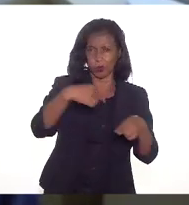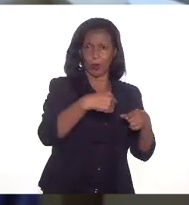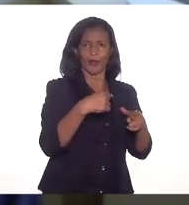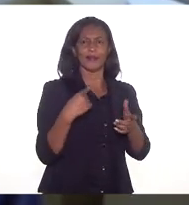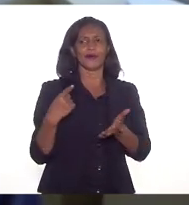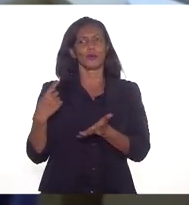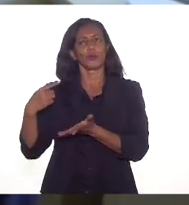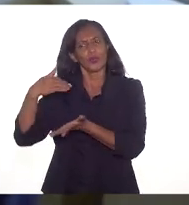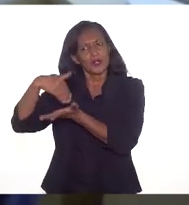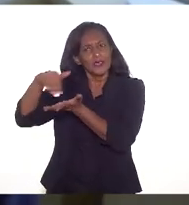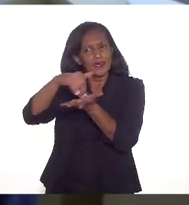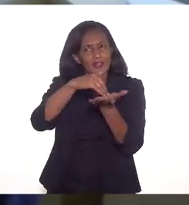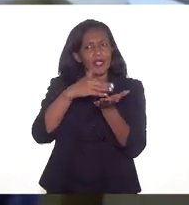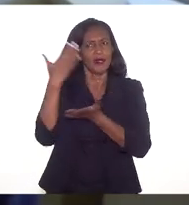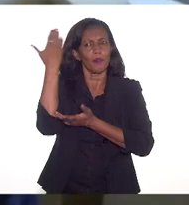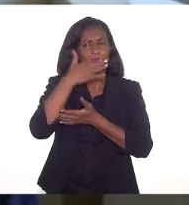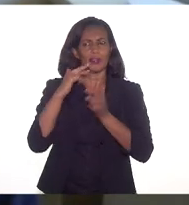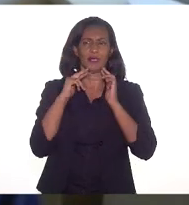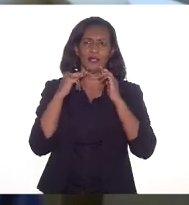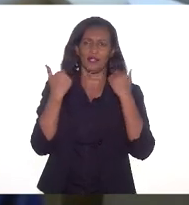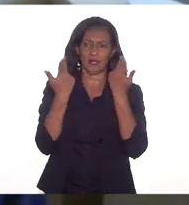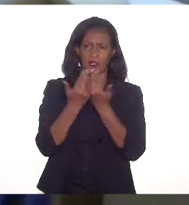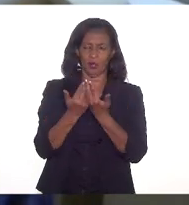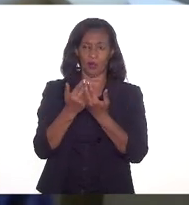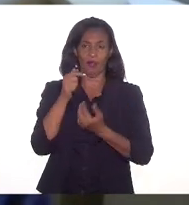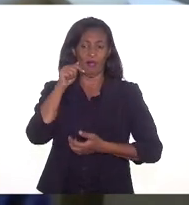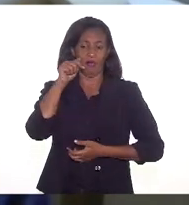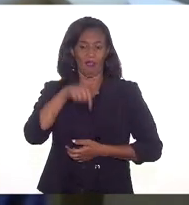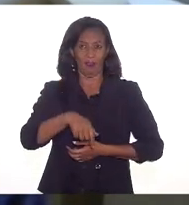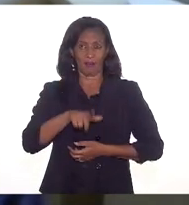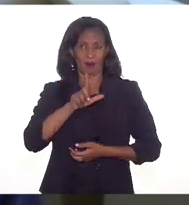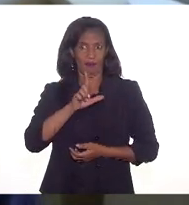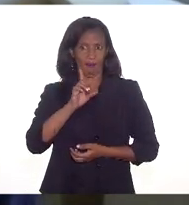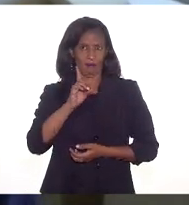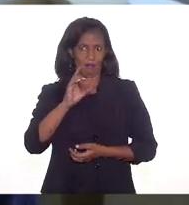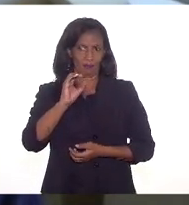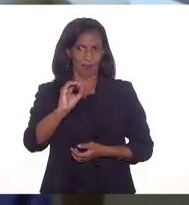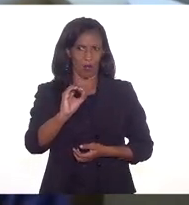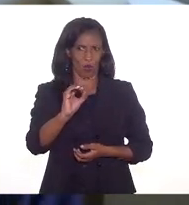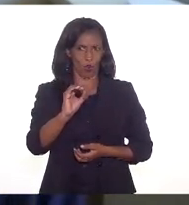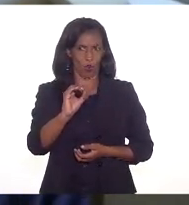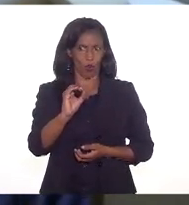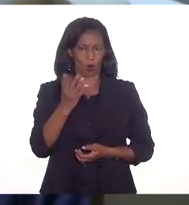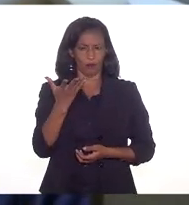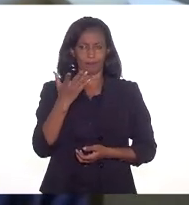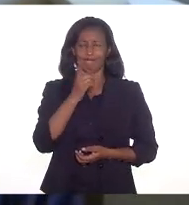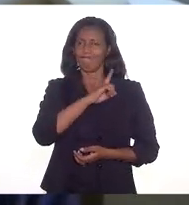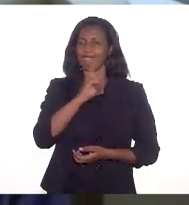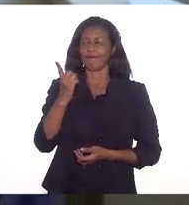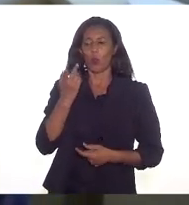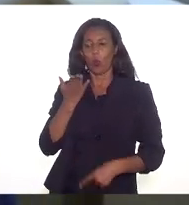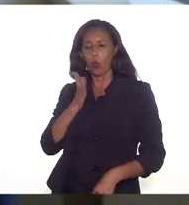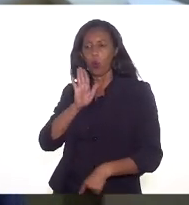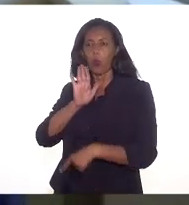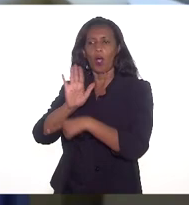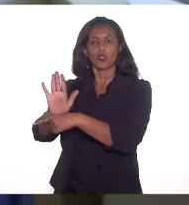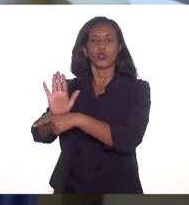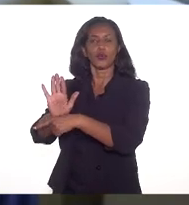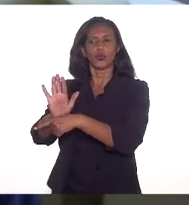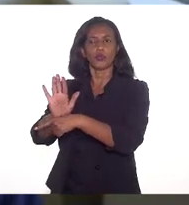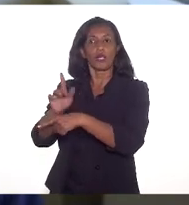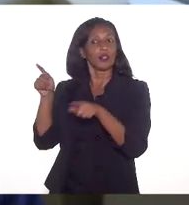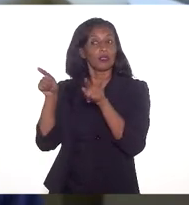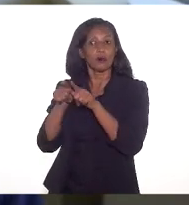né? É que esta LDO não contempla, e nem podia contemplar, como é